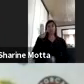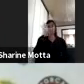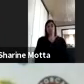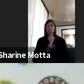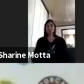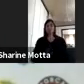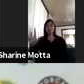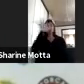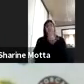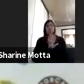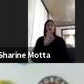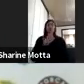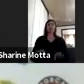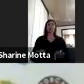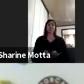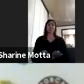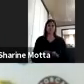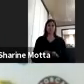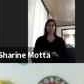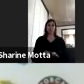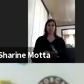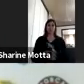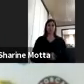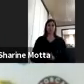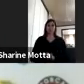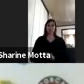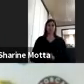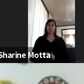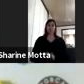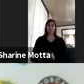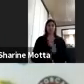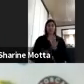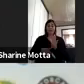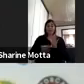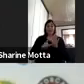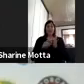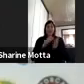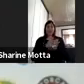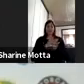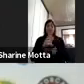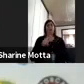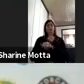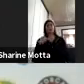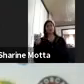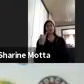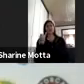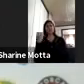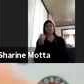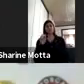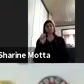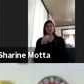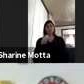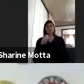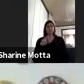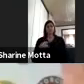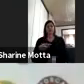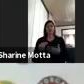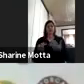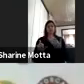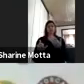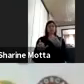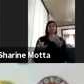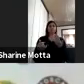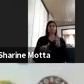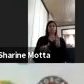Então, eu falei muito esse ano, o Ministério Público, antes ele existia, ele era importante, era. Mas como tinha o presidente lá fazendo